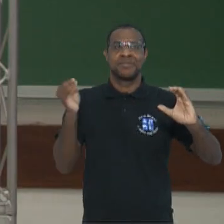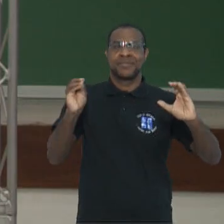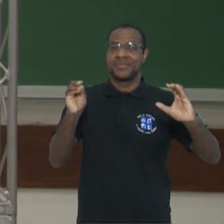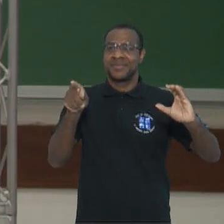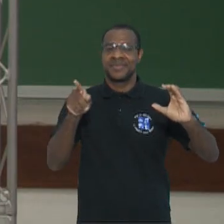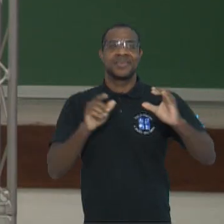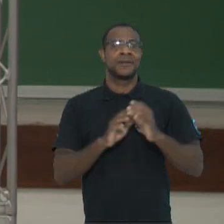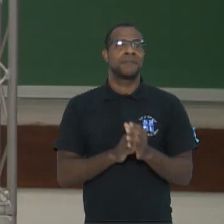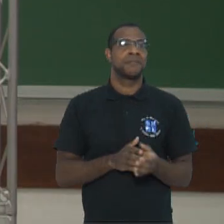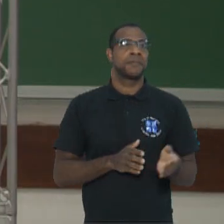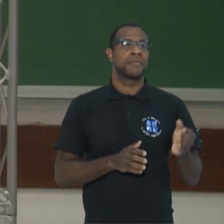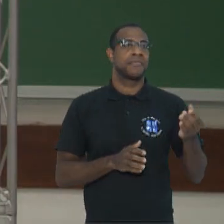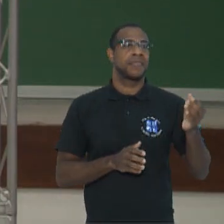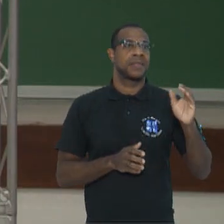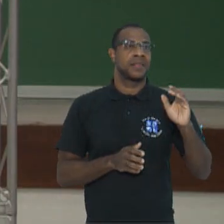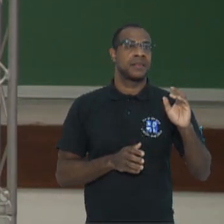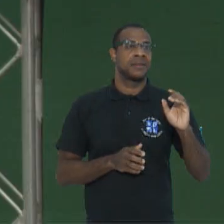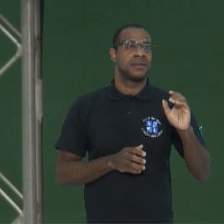Fear of the Dark,